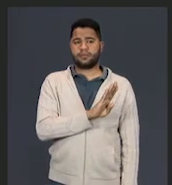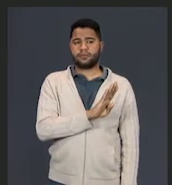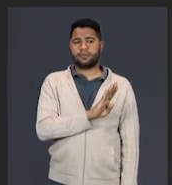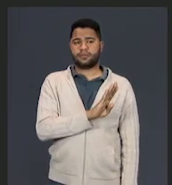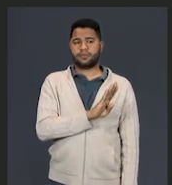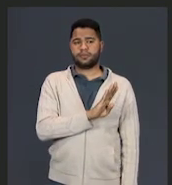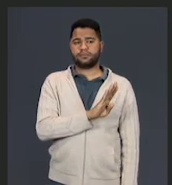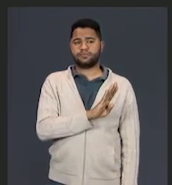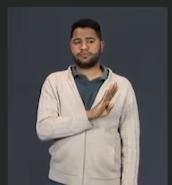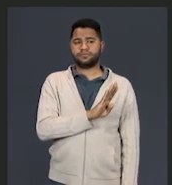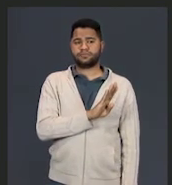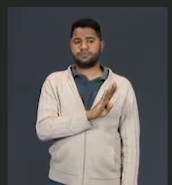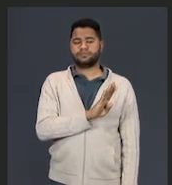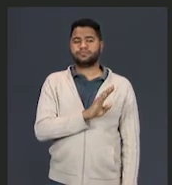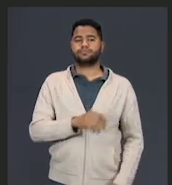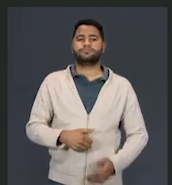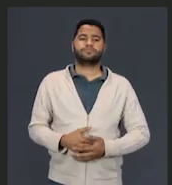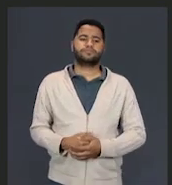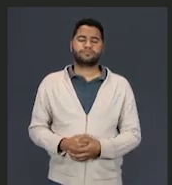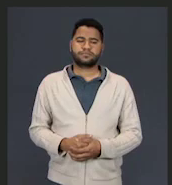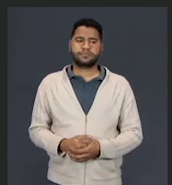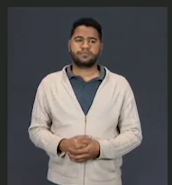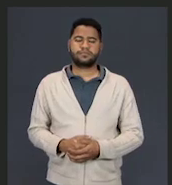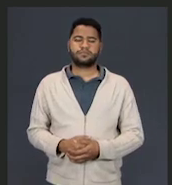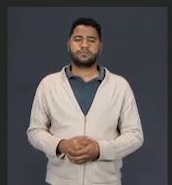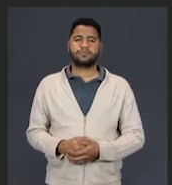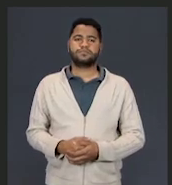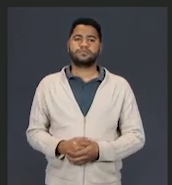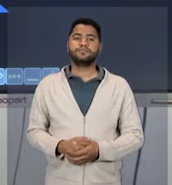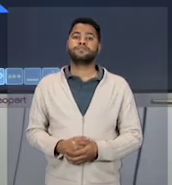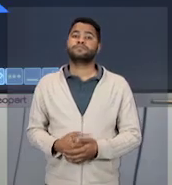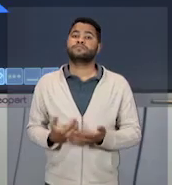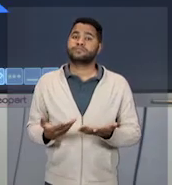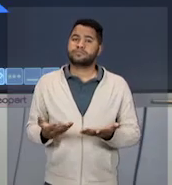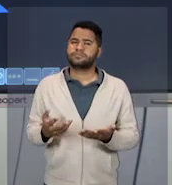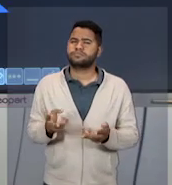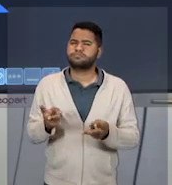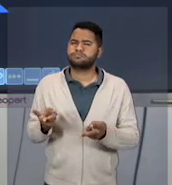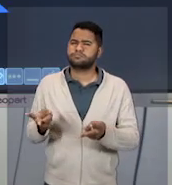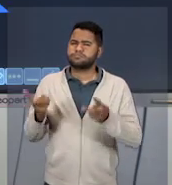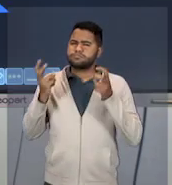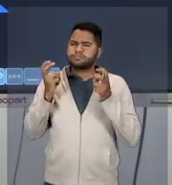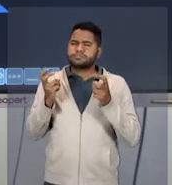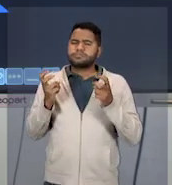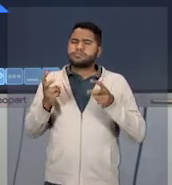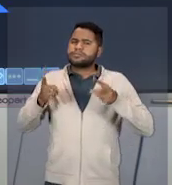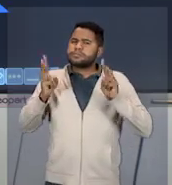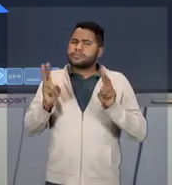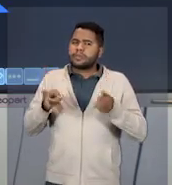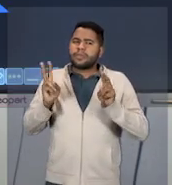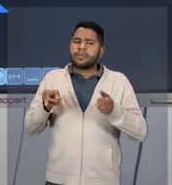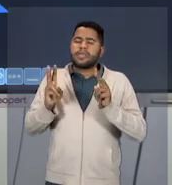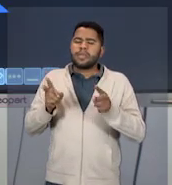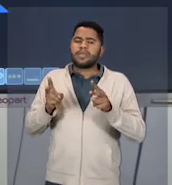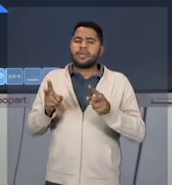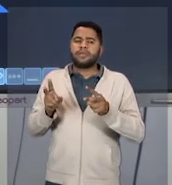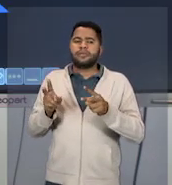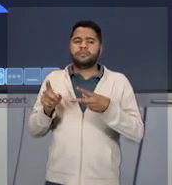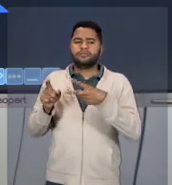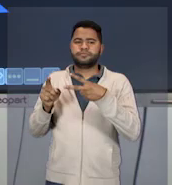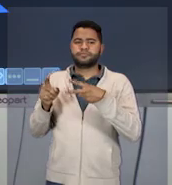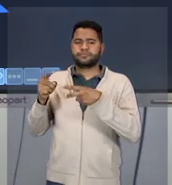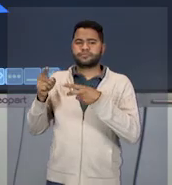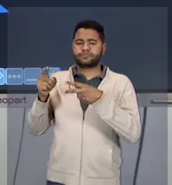eu venho no A e vou lá no B. Então, você percebe que é a mesma abertura que eu estou falando, não